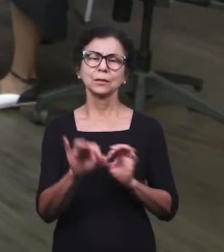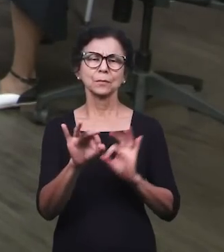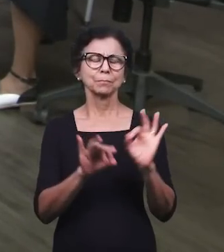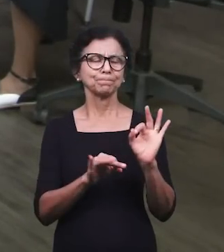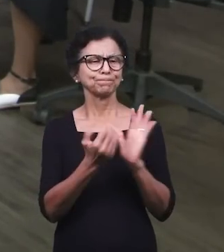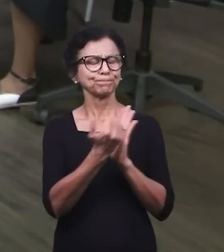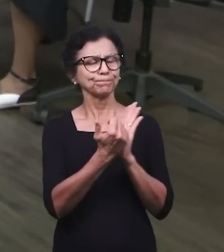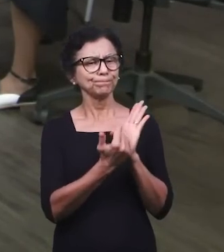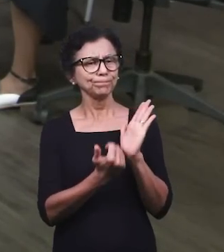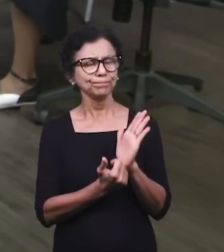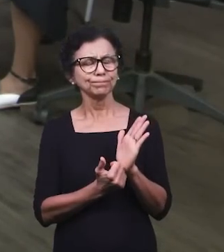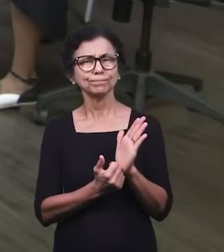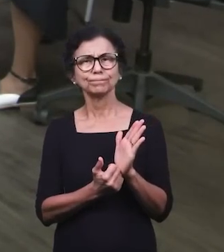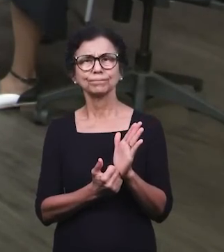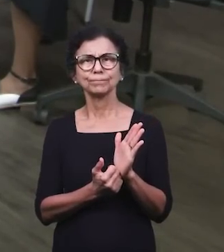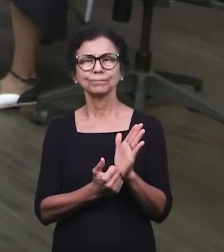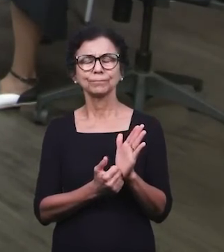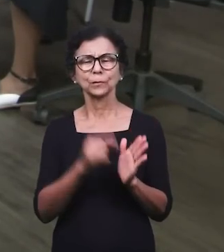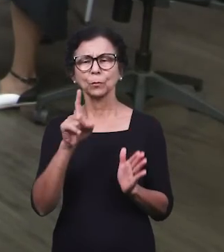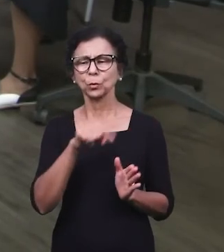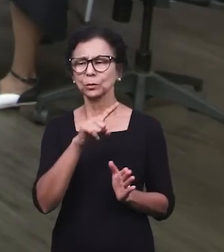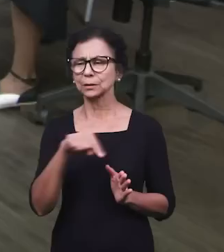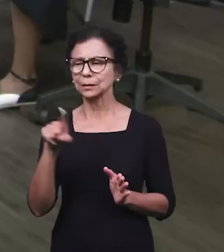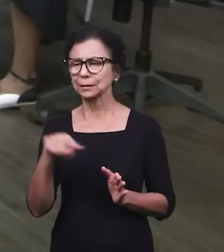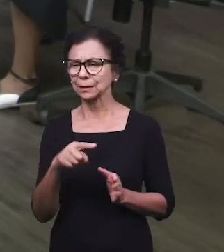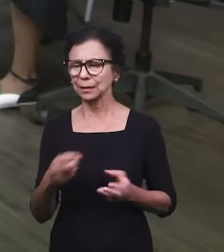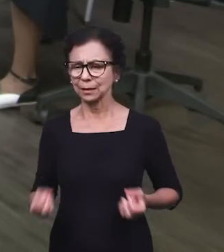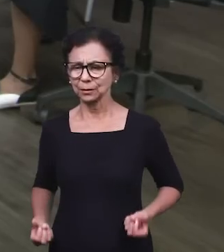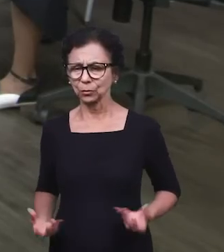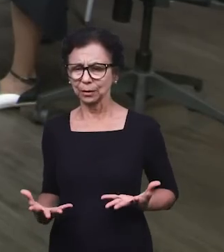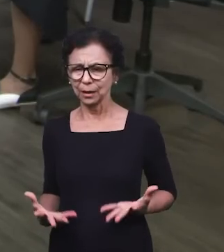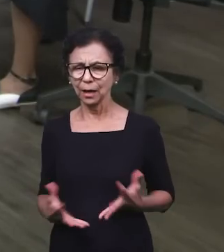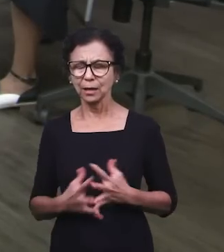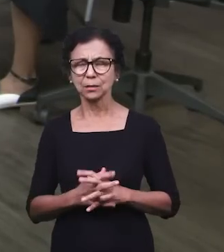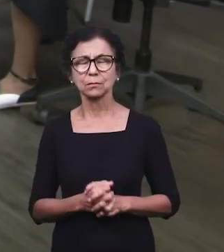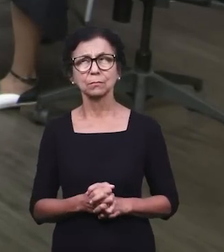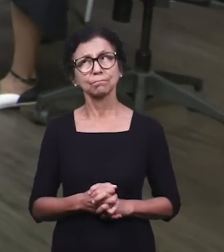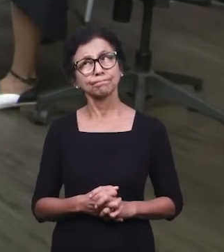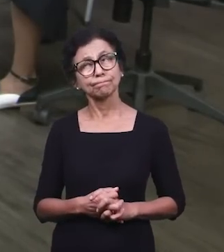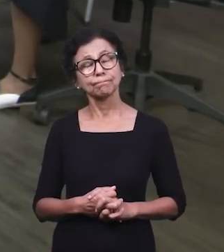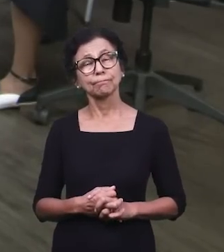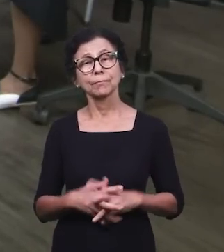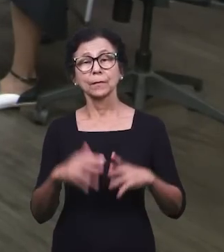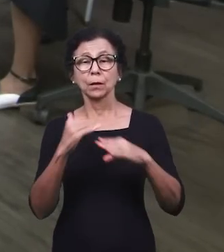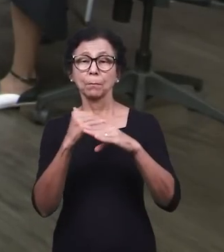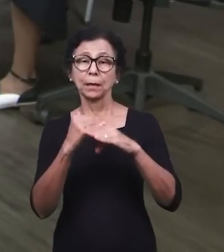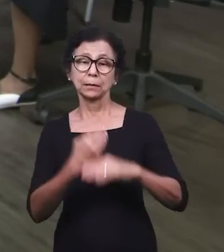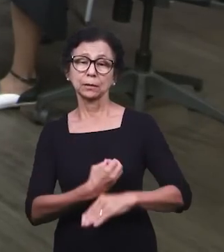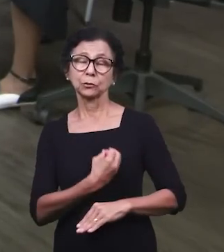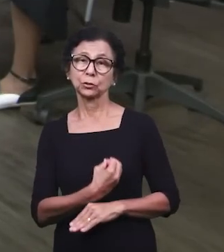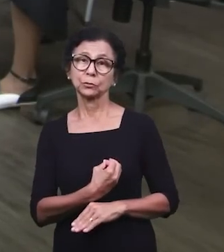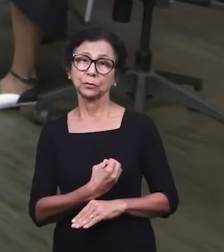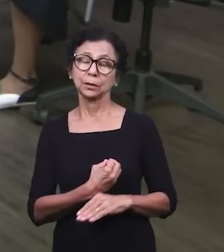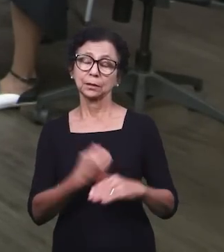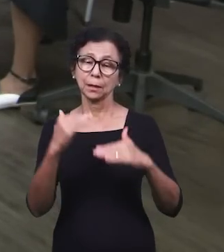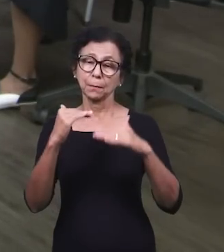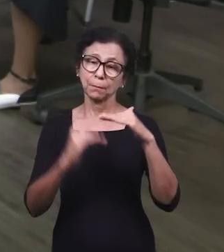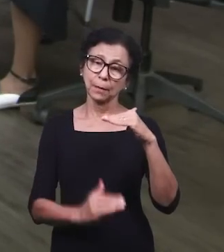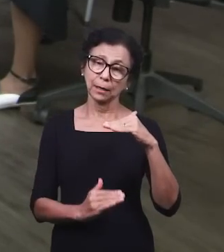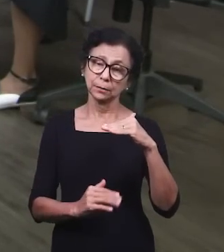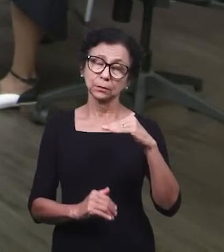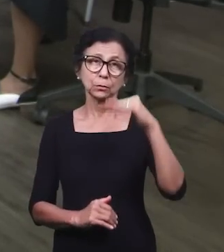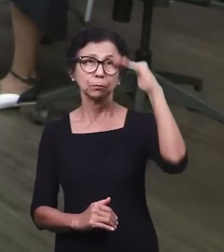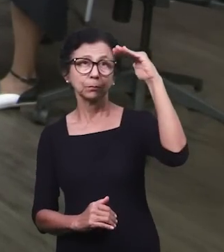minhas despesas? Será que eu posso viver num padrão de vida menor, inferior? Não é fácil, é difícil, mas não é